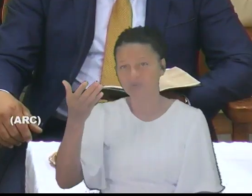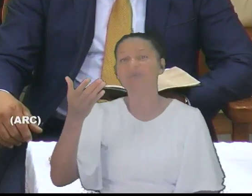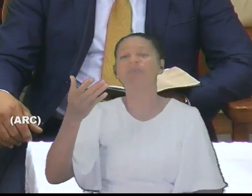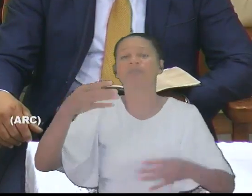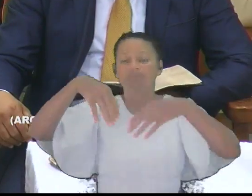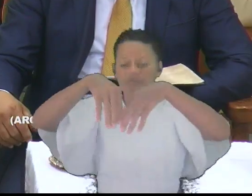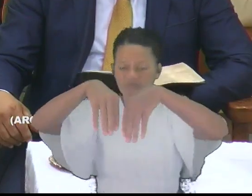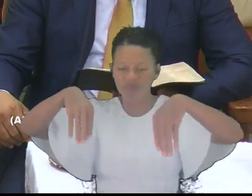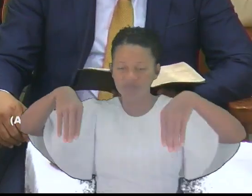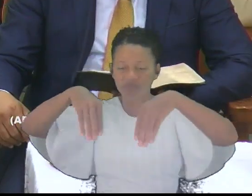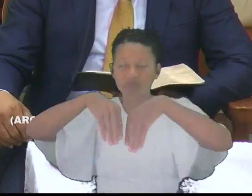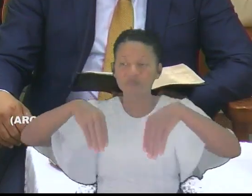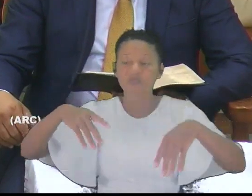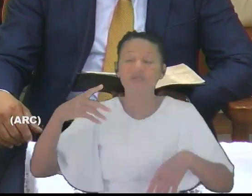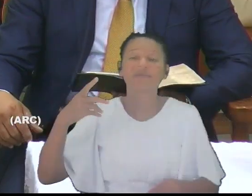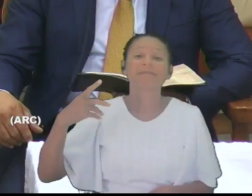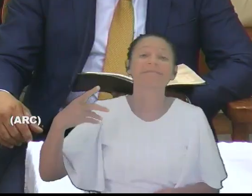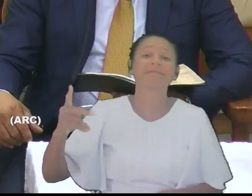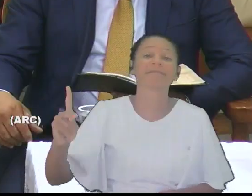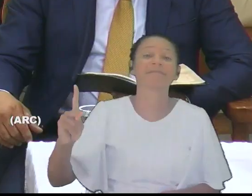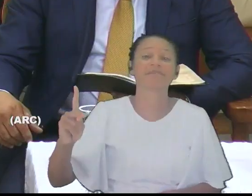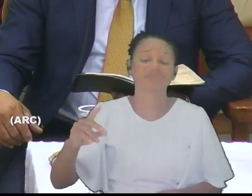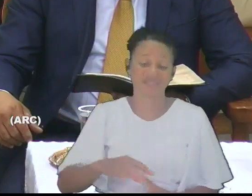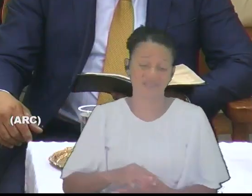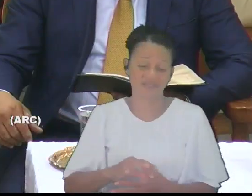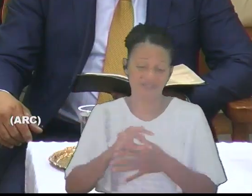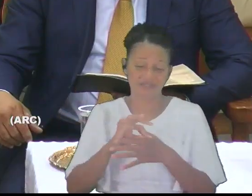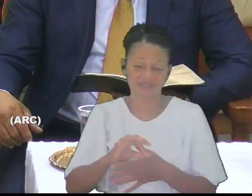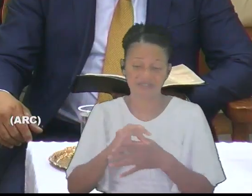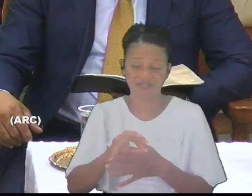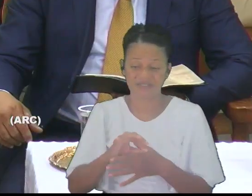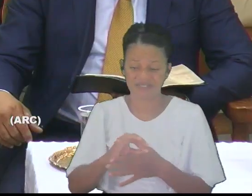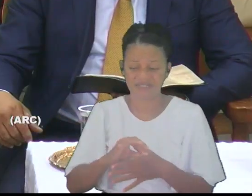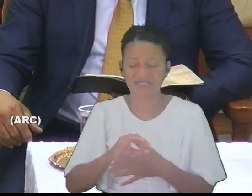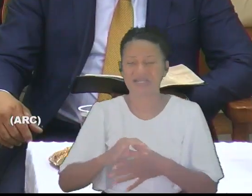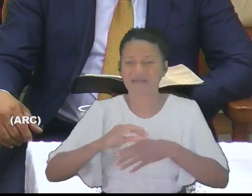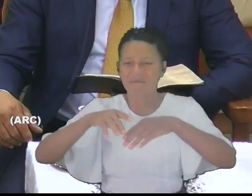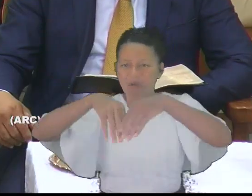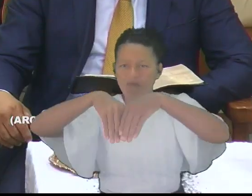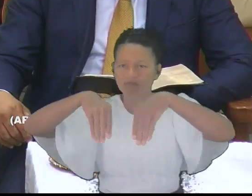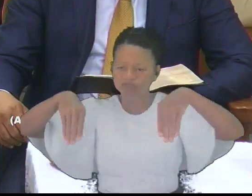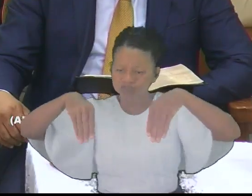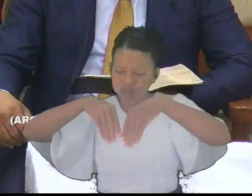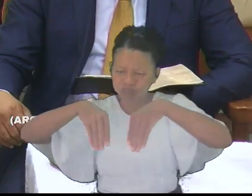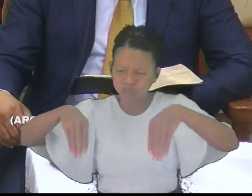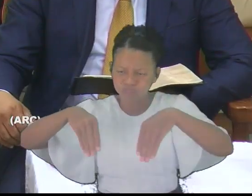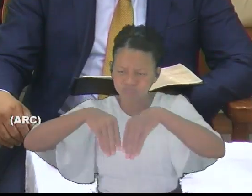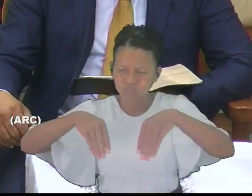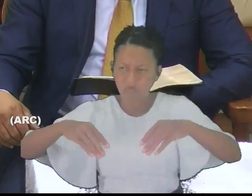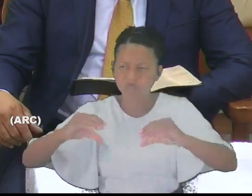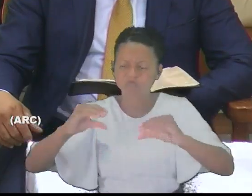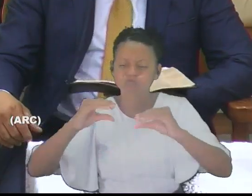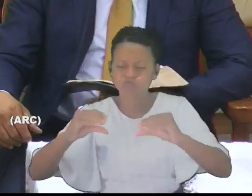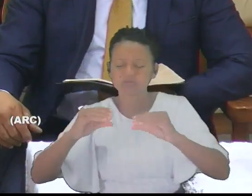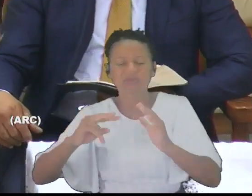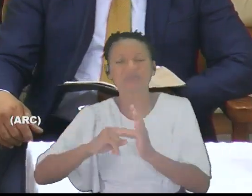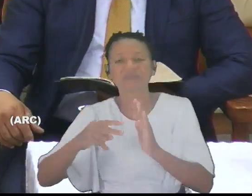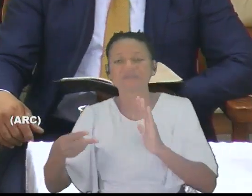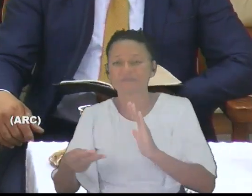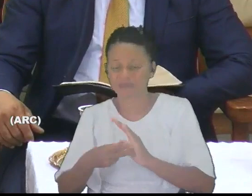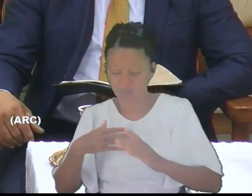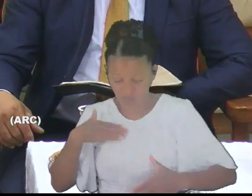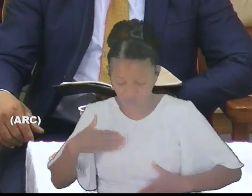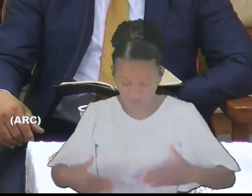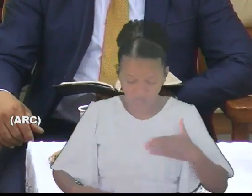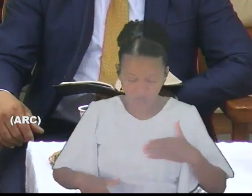é, pela sua carne. Aquele véu grosso representava o corpo de